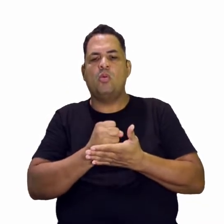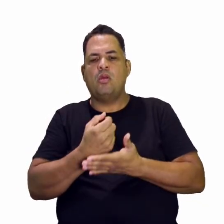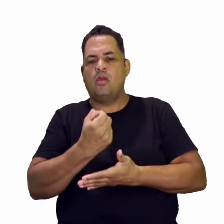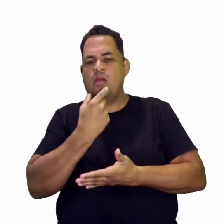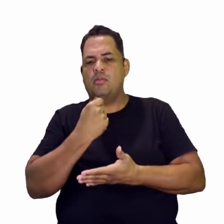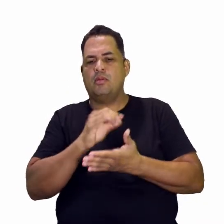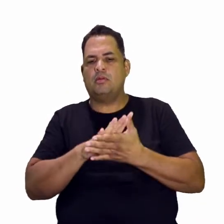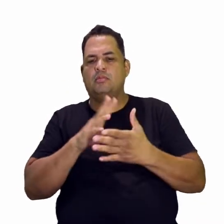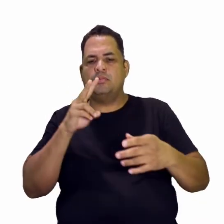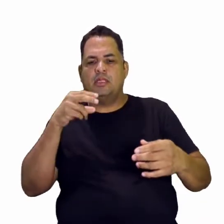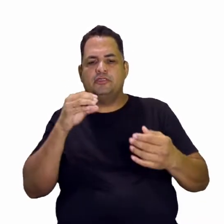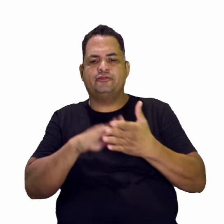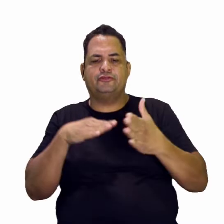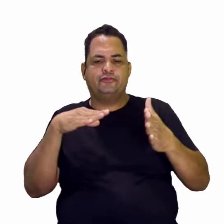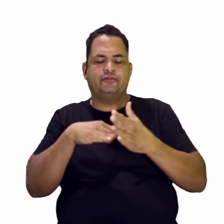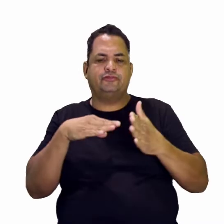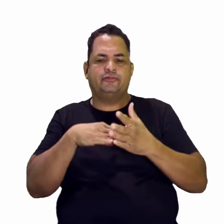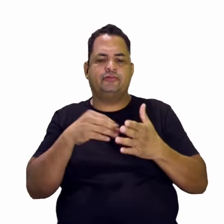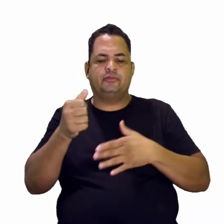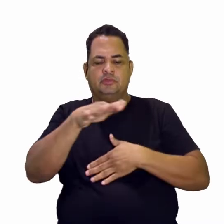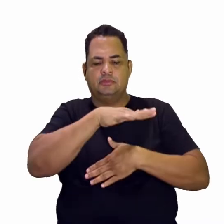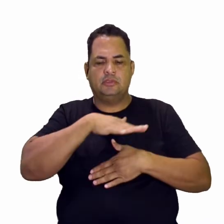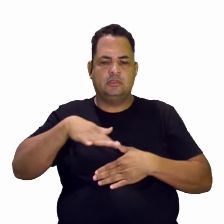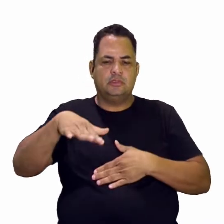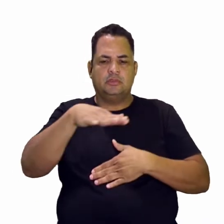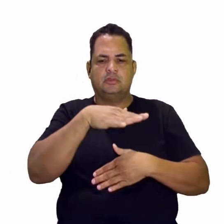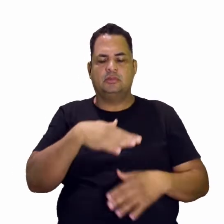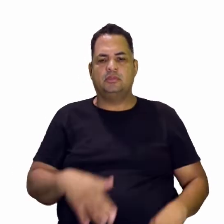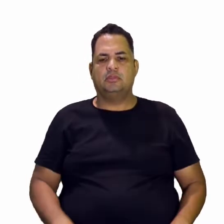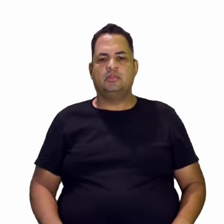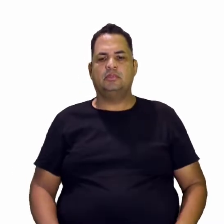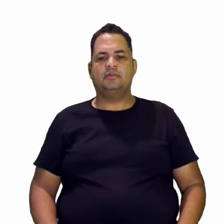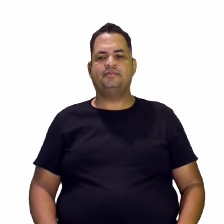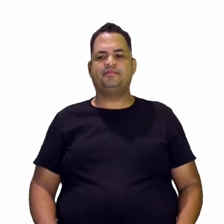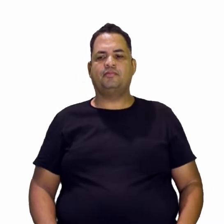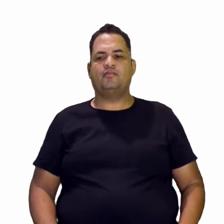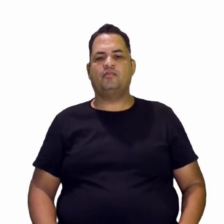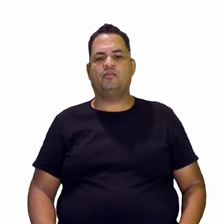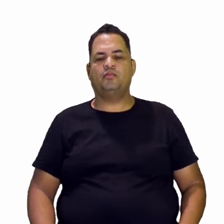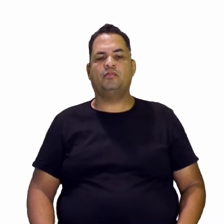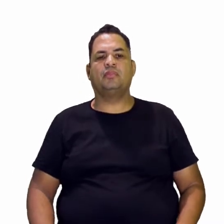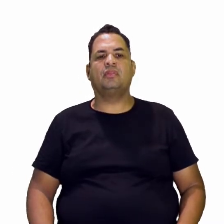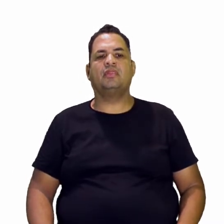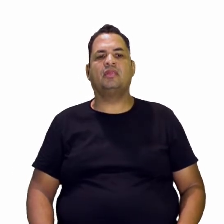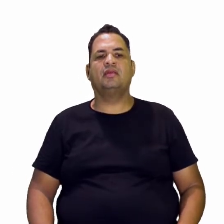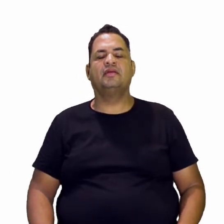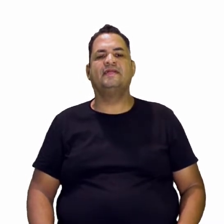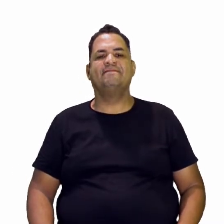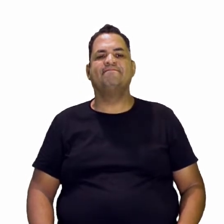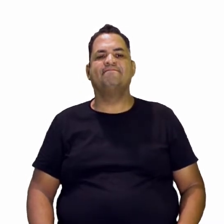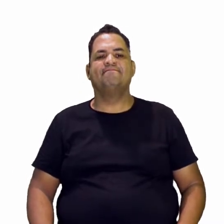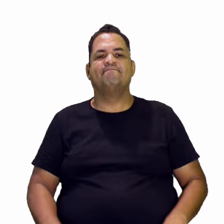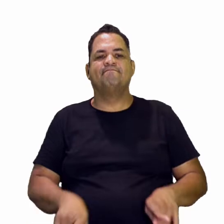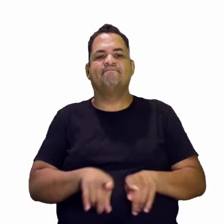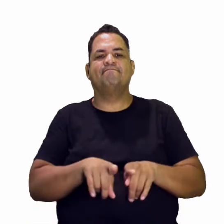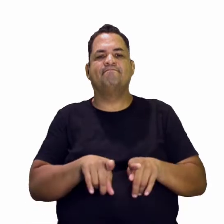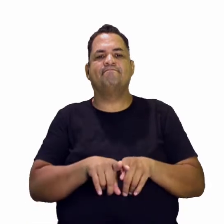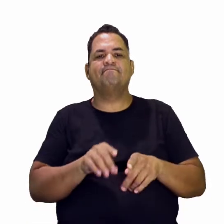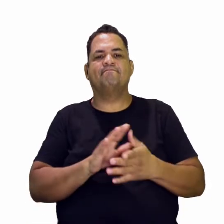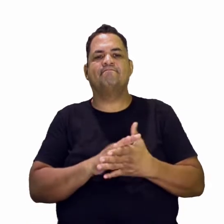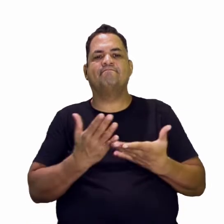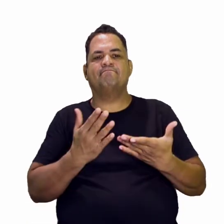dessas bactérias que vivem nesses ambientes anaeróbios, tá bom? Então, vamos seguindo. Há também aquelas que